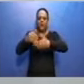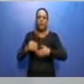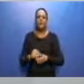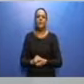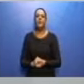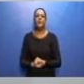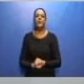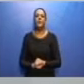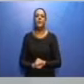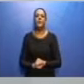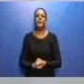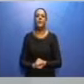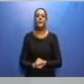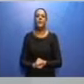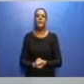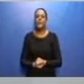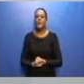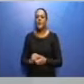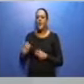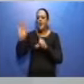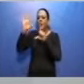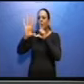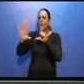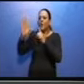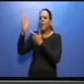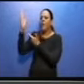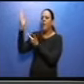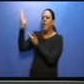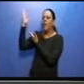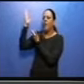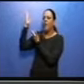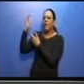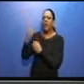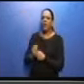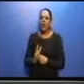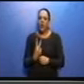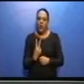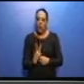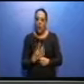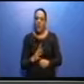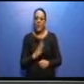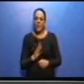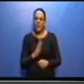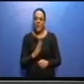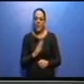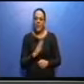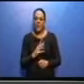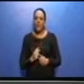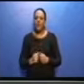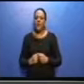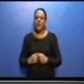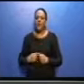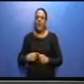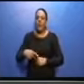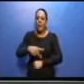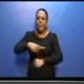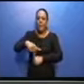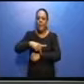A gente tem uma ilustração aqui, né, a comparação aqui de duas cidades, né, na China. Elas